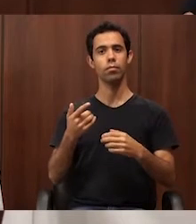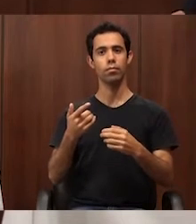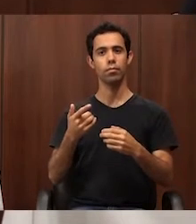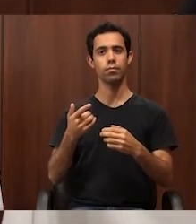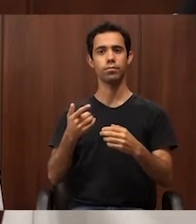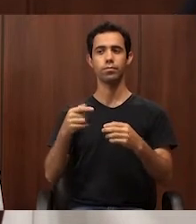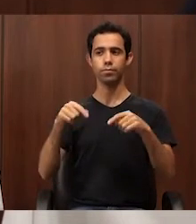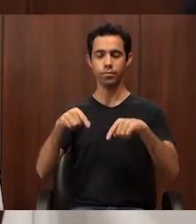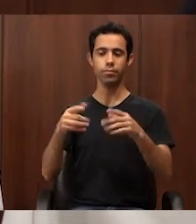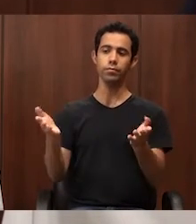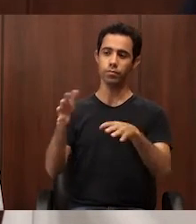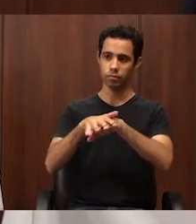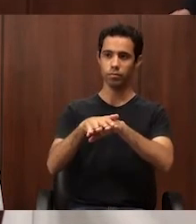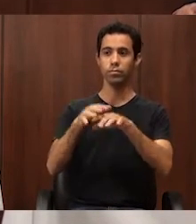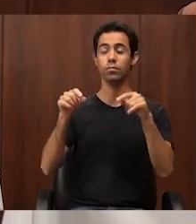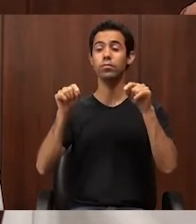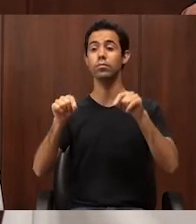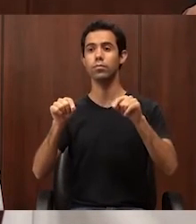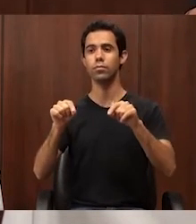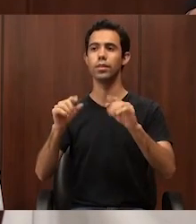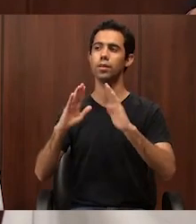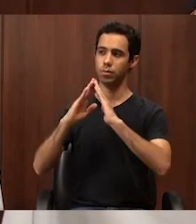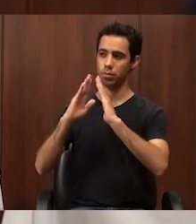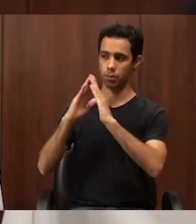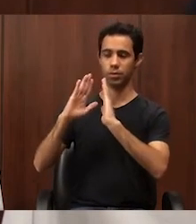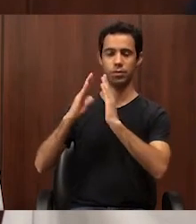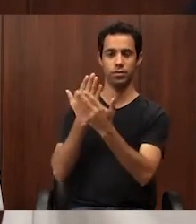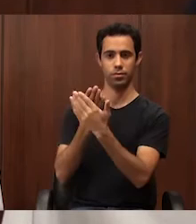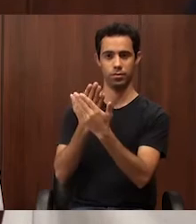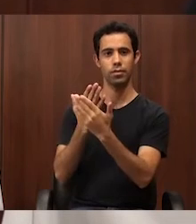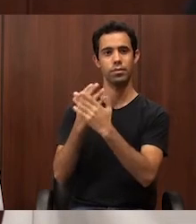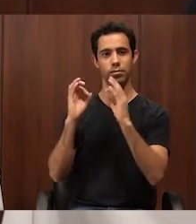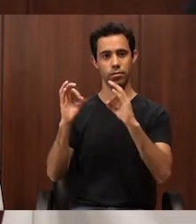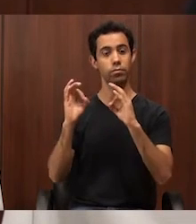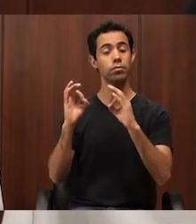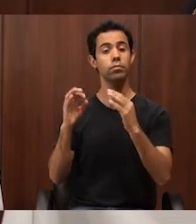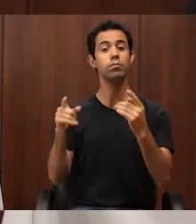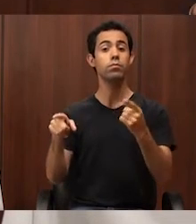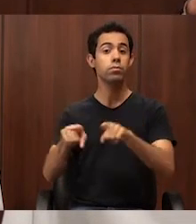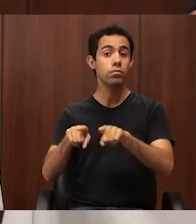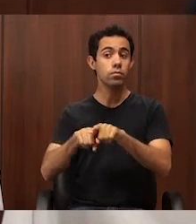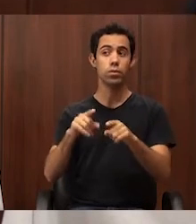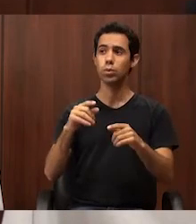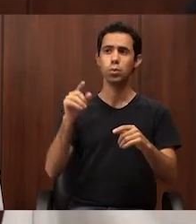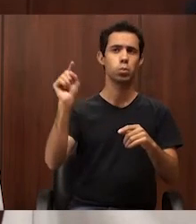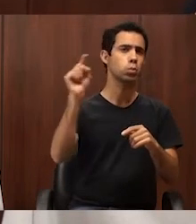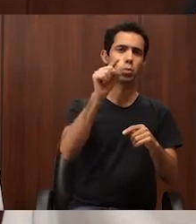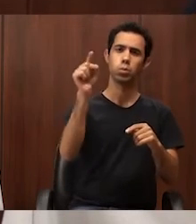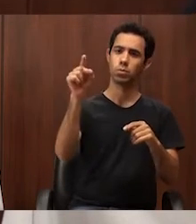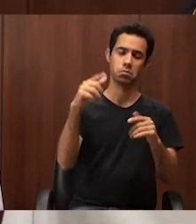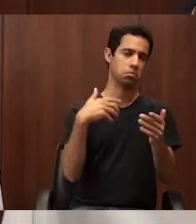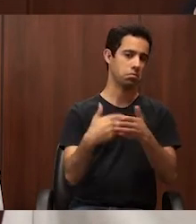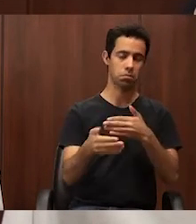para a escolarização em escola especial. E eu acho que a gente tem que considerar esse ponto, porque em todos os lugares,